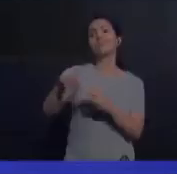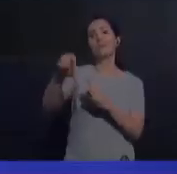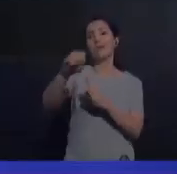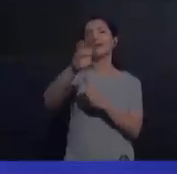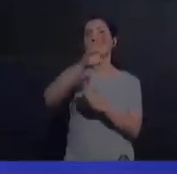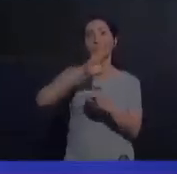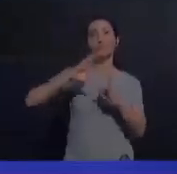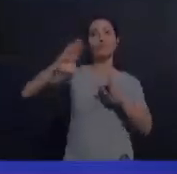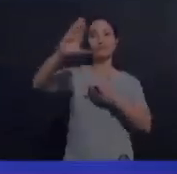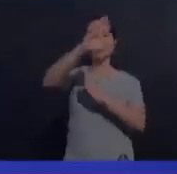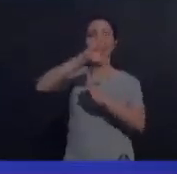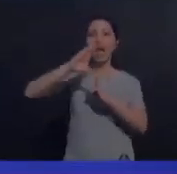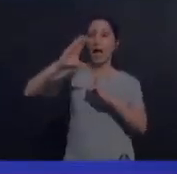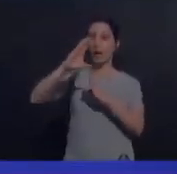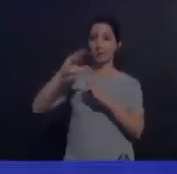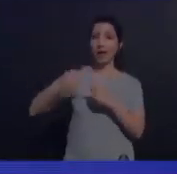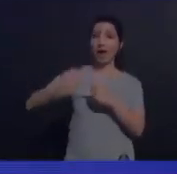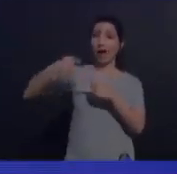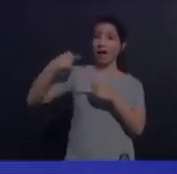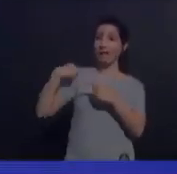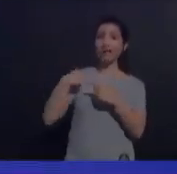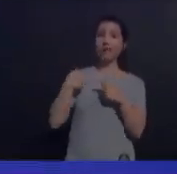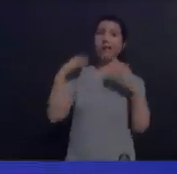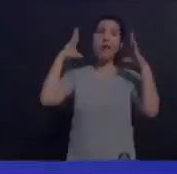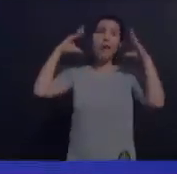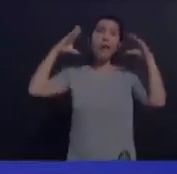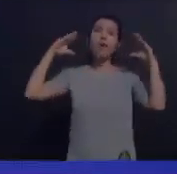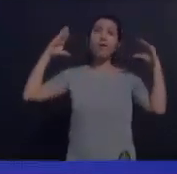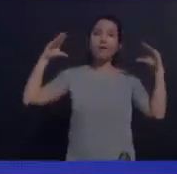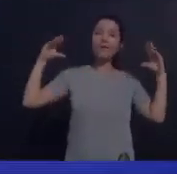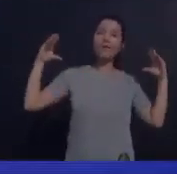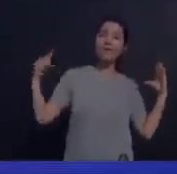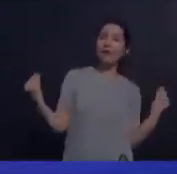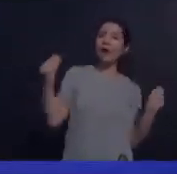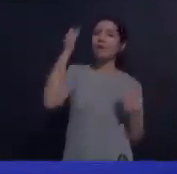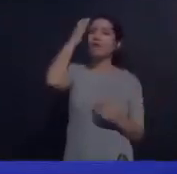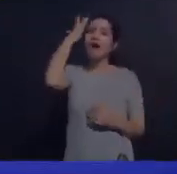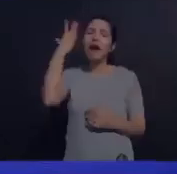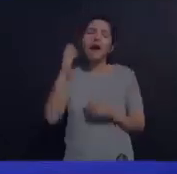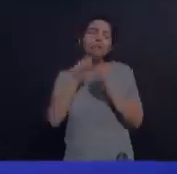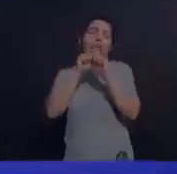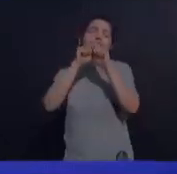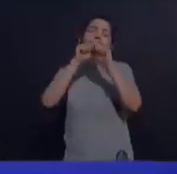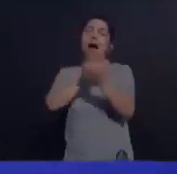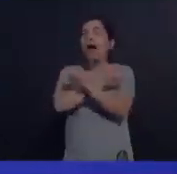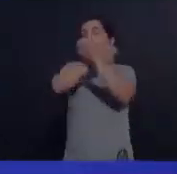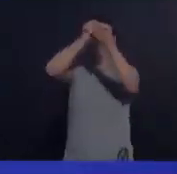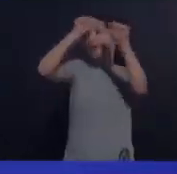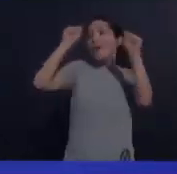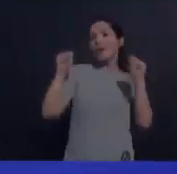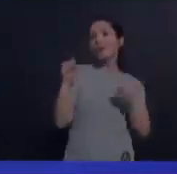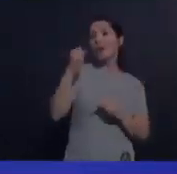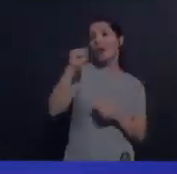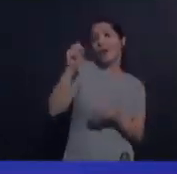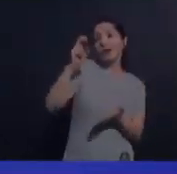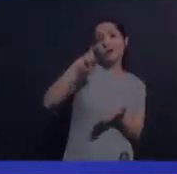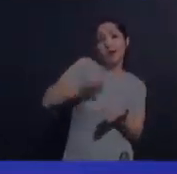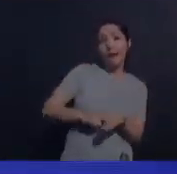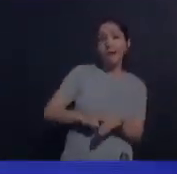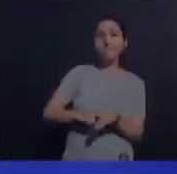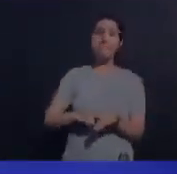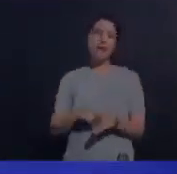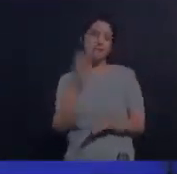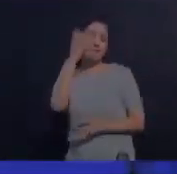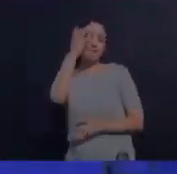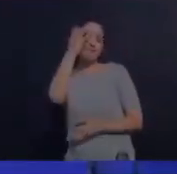muito conforto na minha vida muito conforto acordando 8 horas da manhã oito e meia da manhã